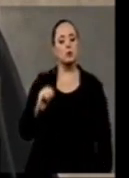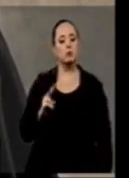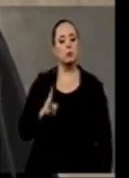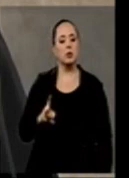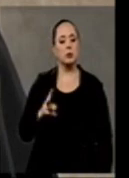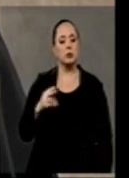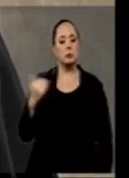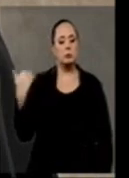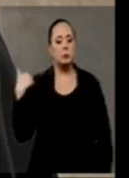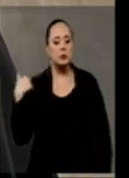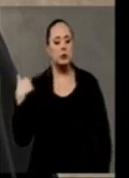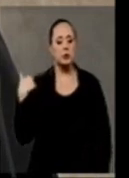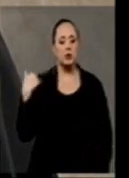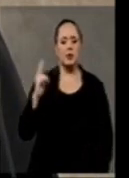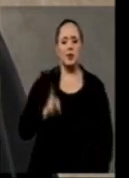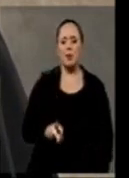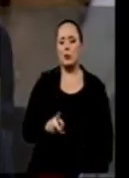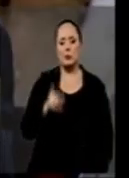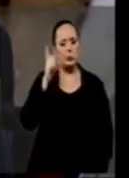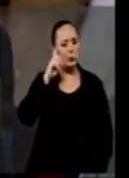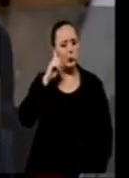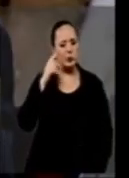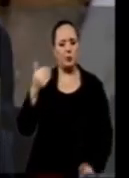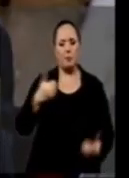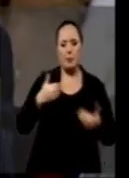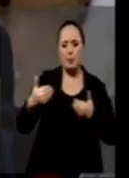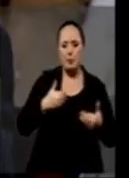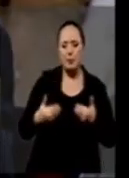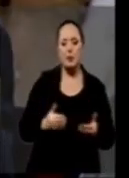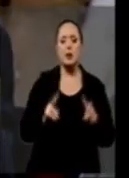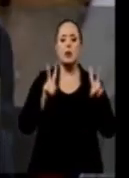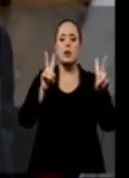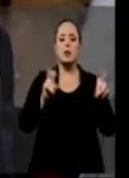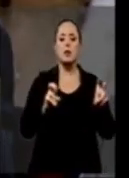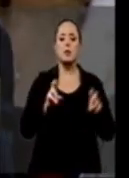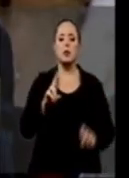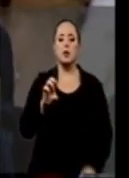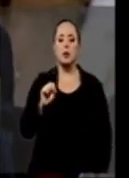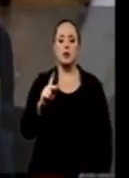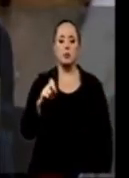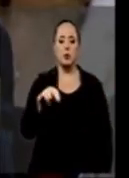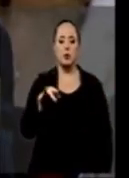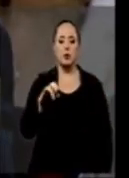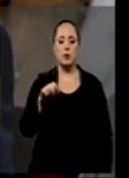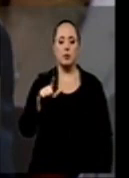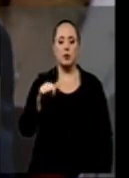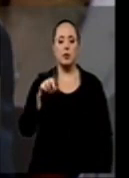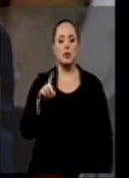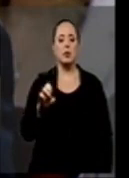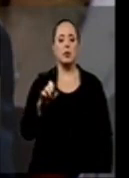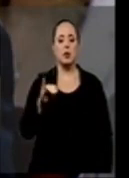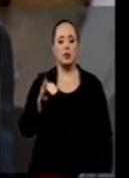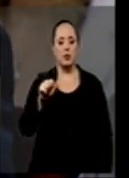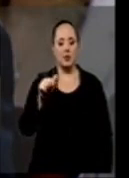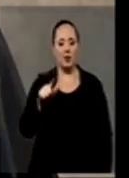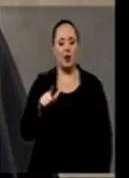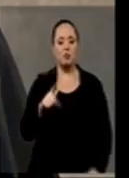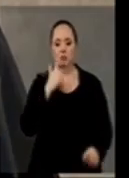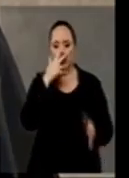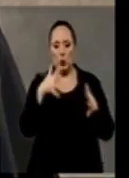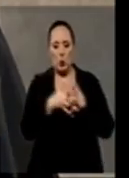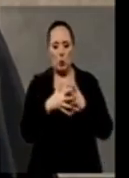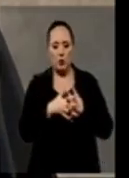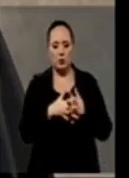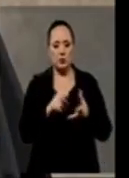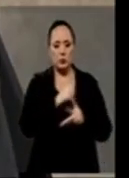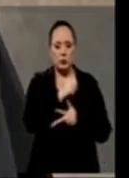acionado junto novamente para tratar da responsabilidade fiscal nos conflitos entre os entes federativos e